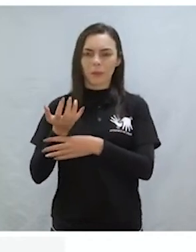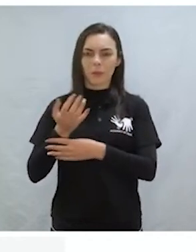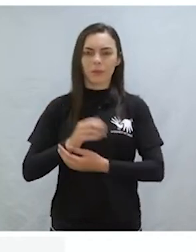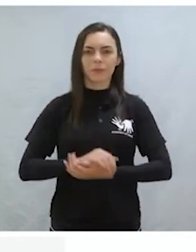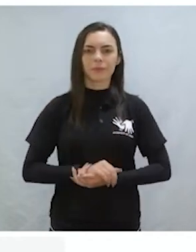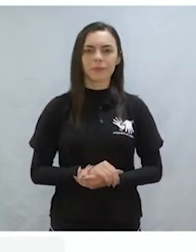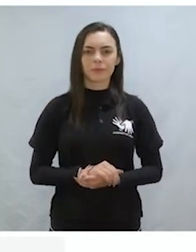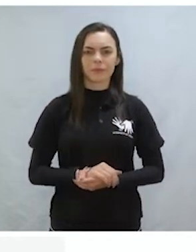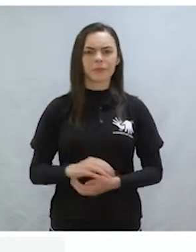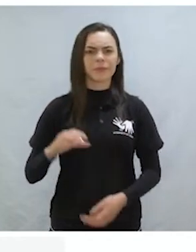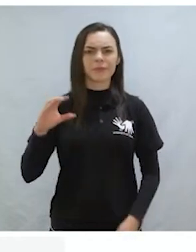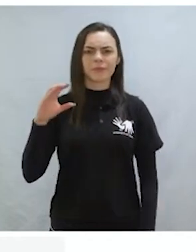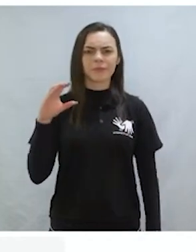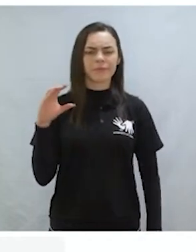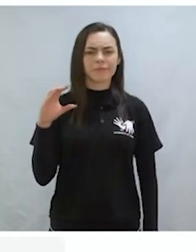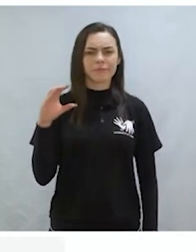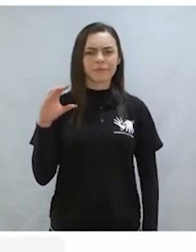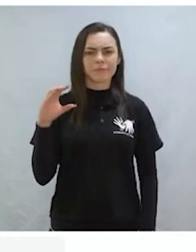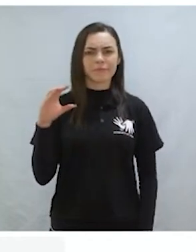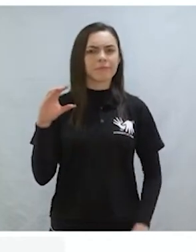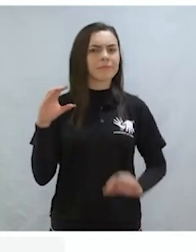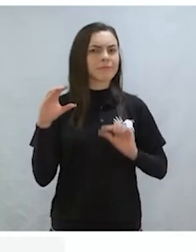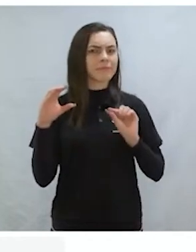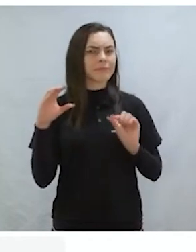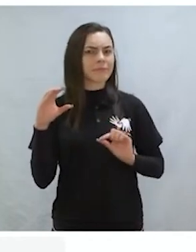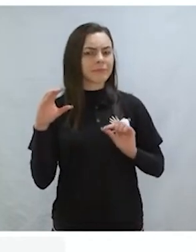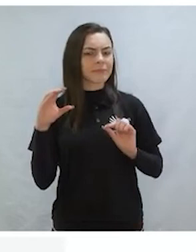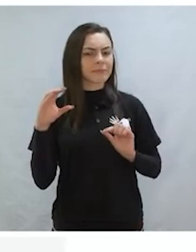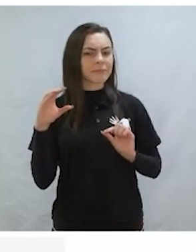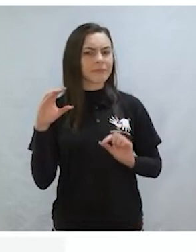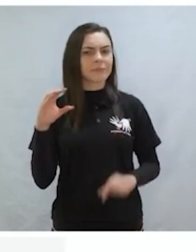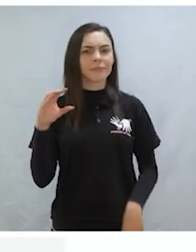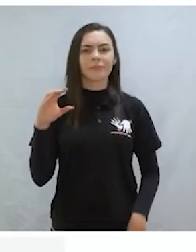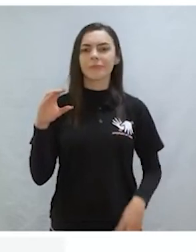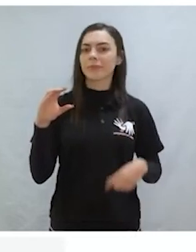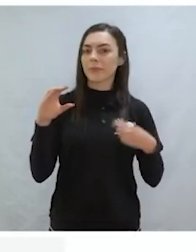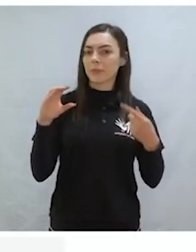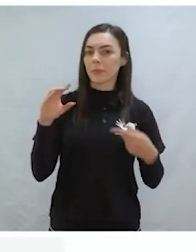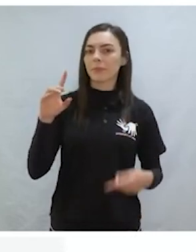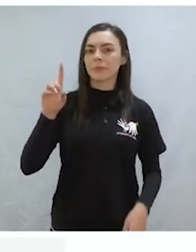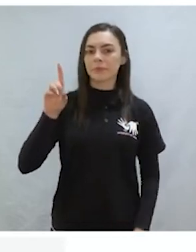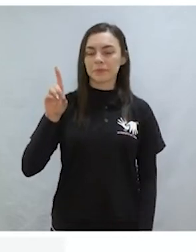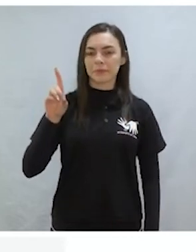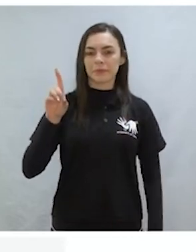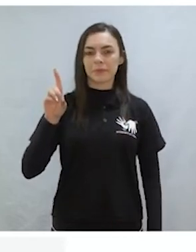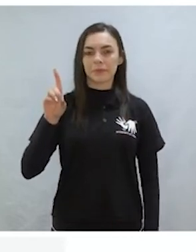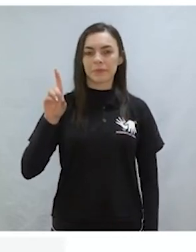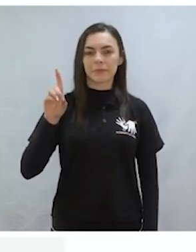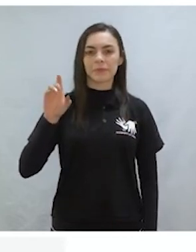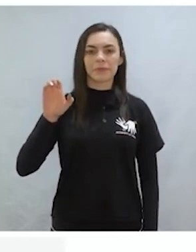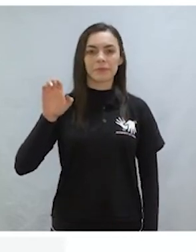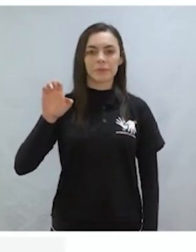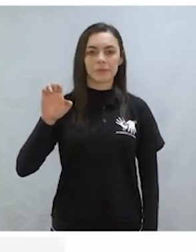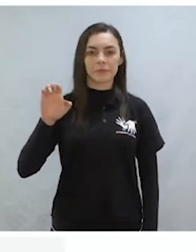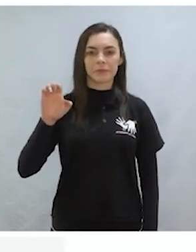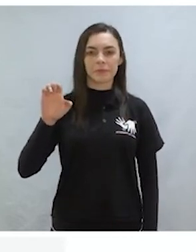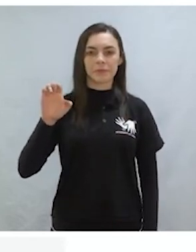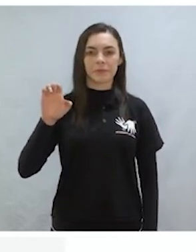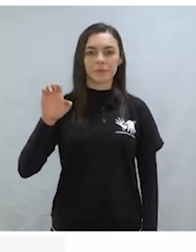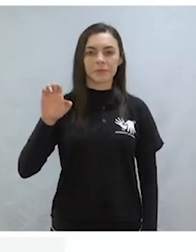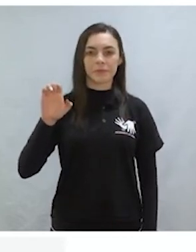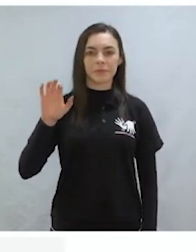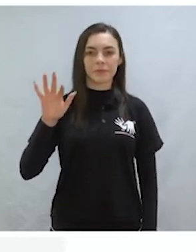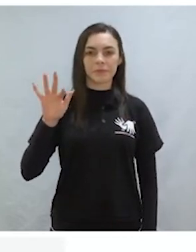baleia. E o C? De C. Depois o D, o